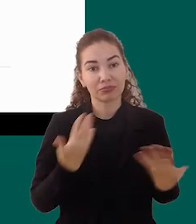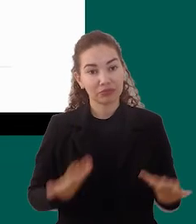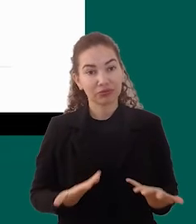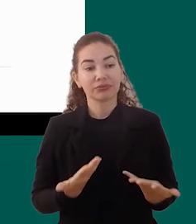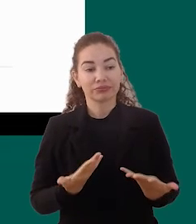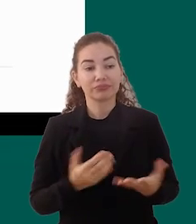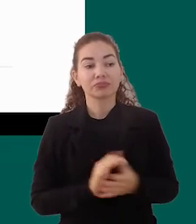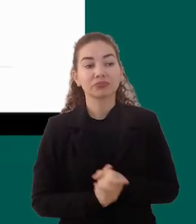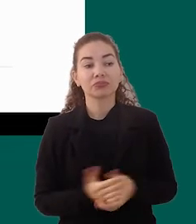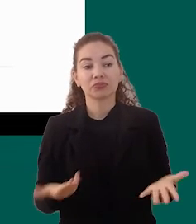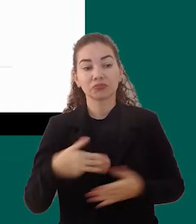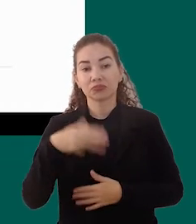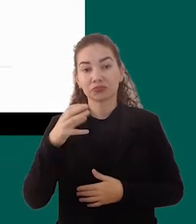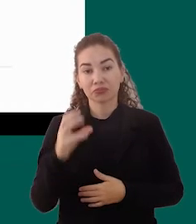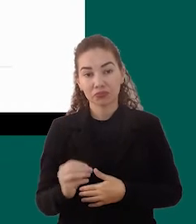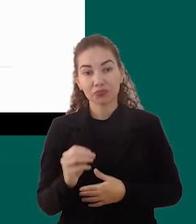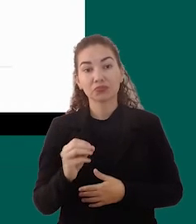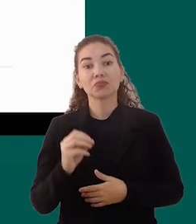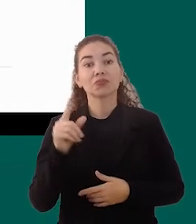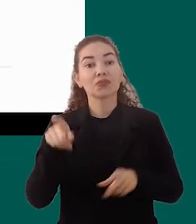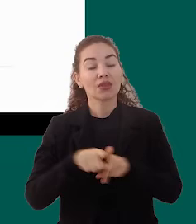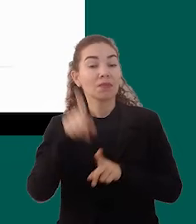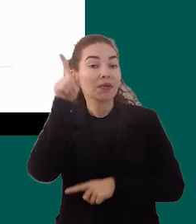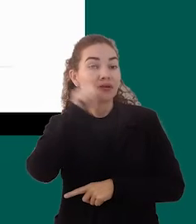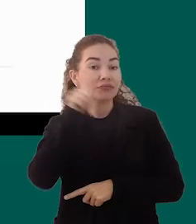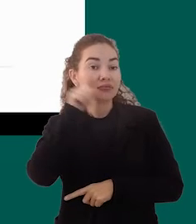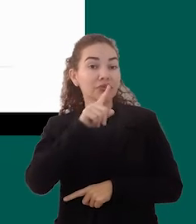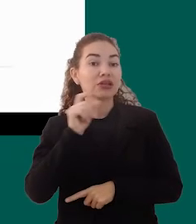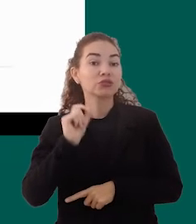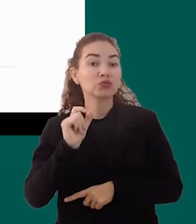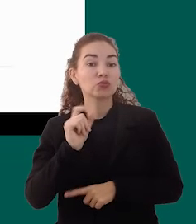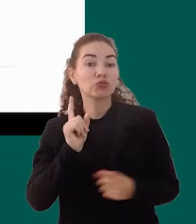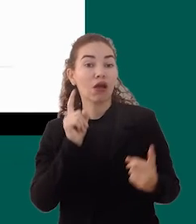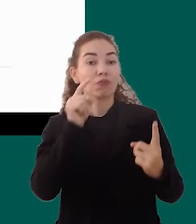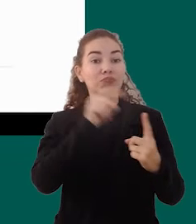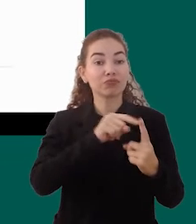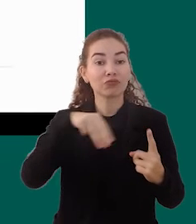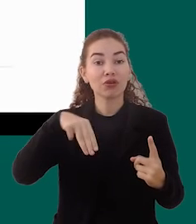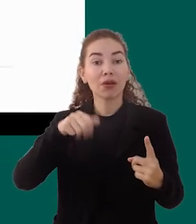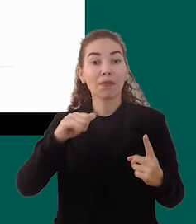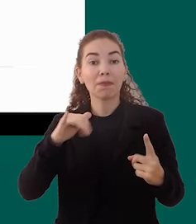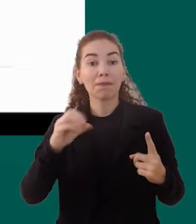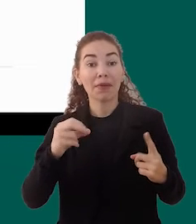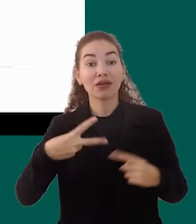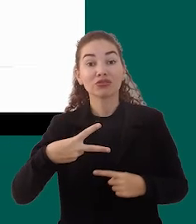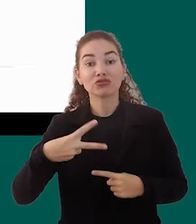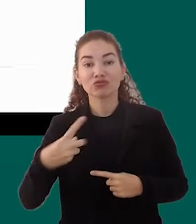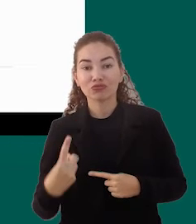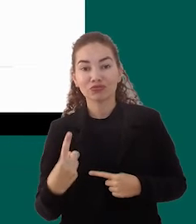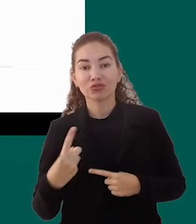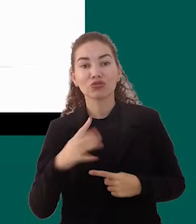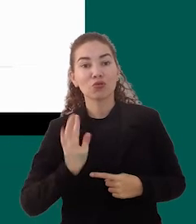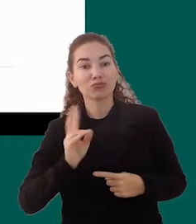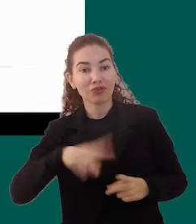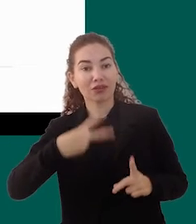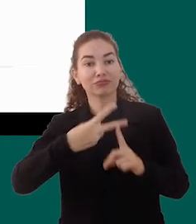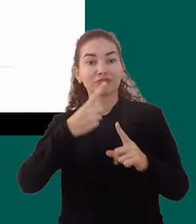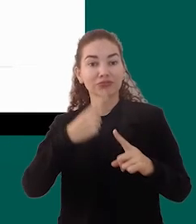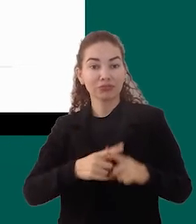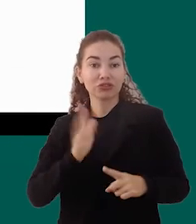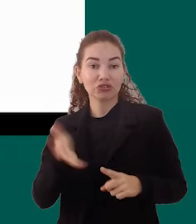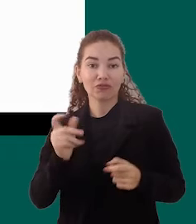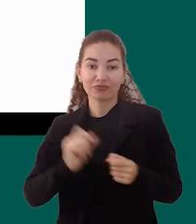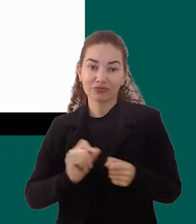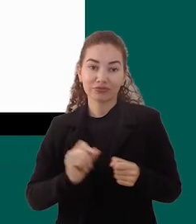sua meta agora, em março, e que os Estados Unidos, né, prevê alcançar a meta vacinal em maio de 2021, sendo que eles já dobraram a meta que estava